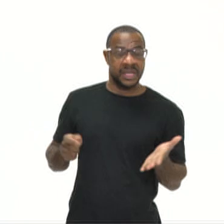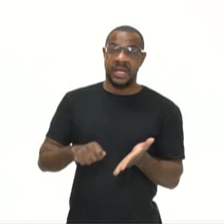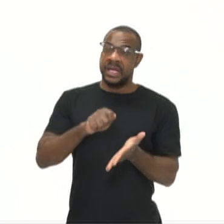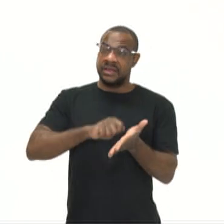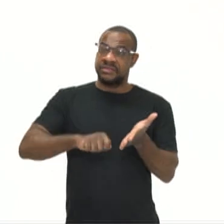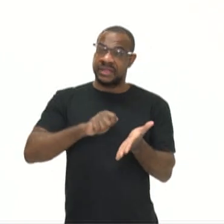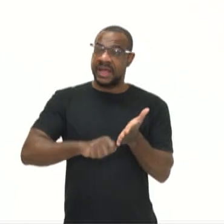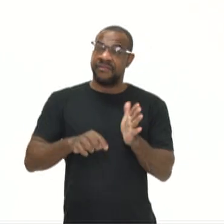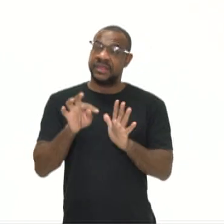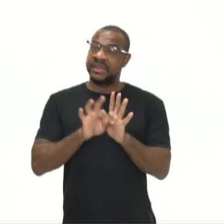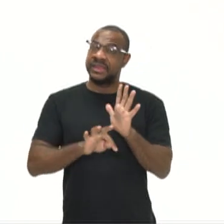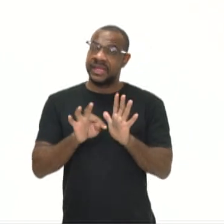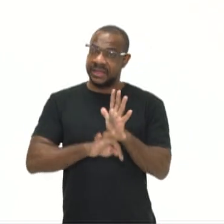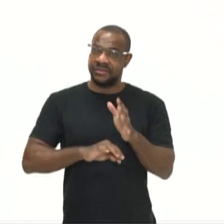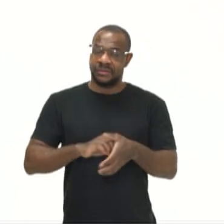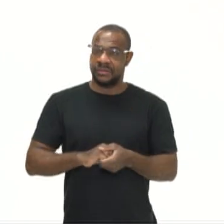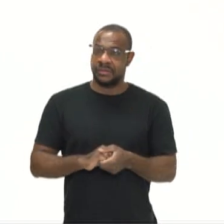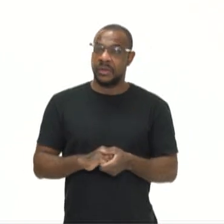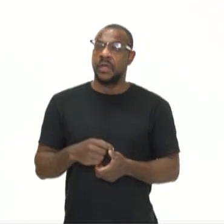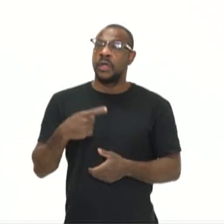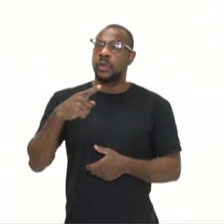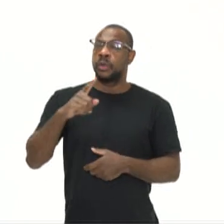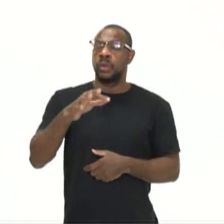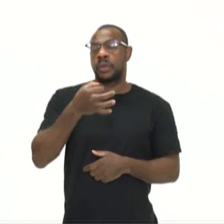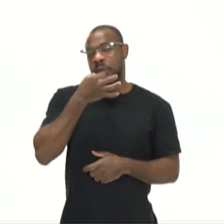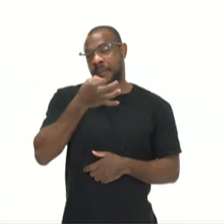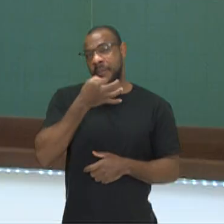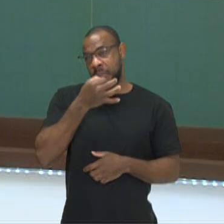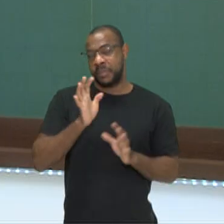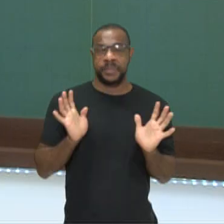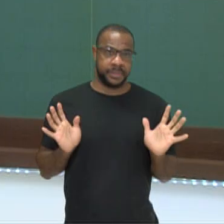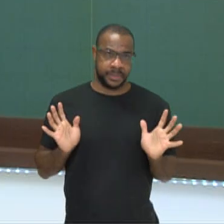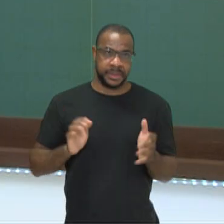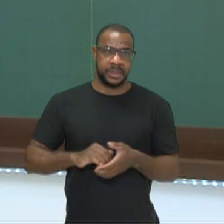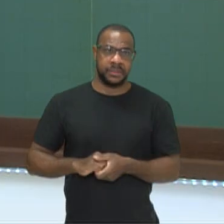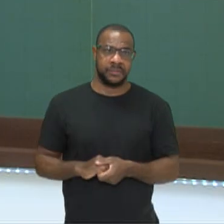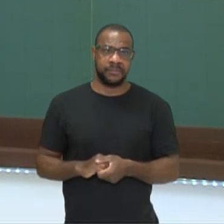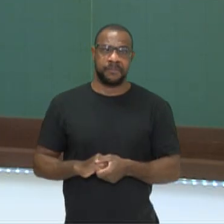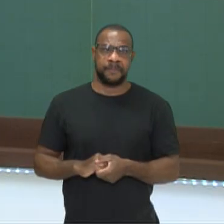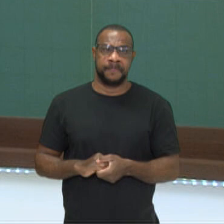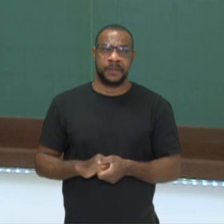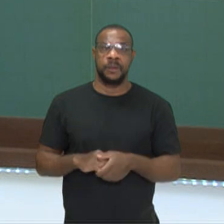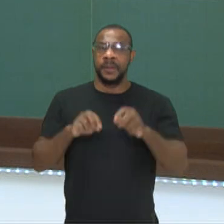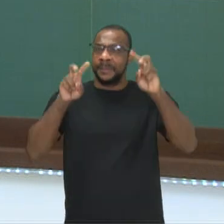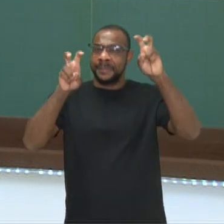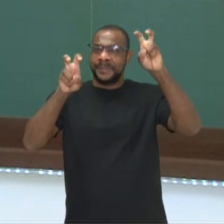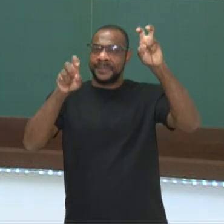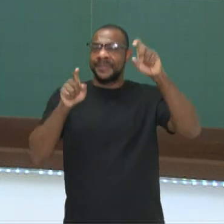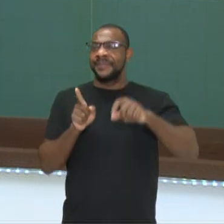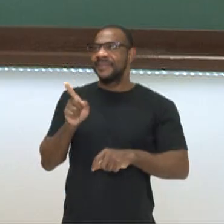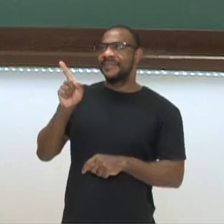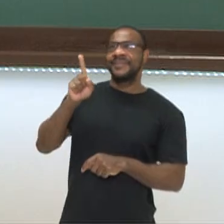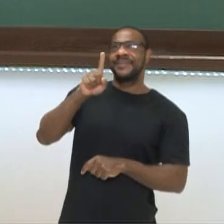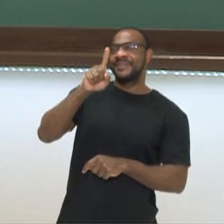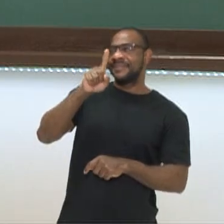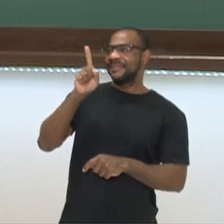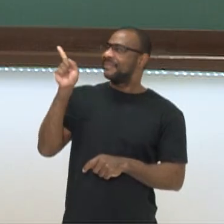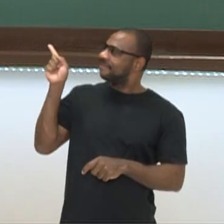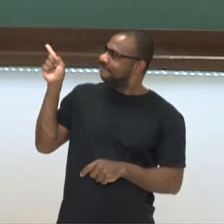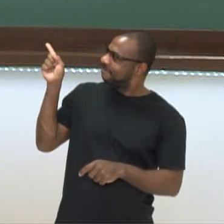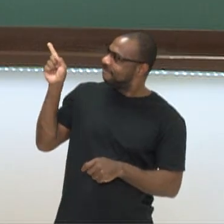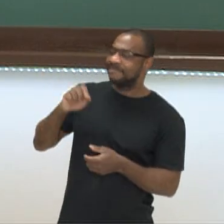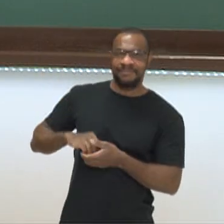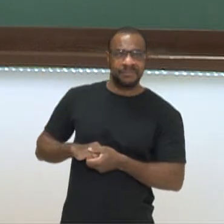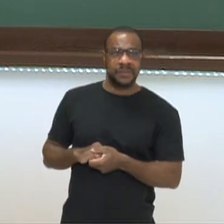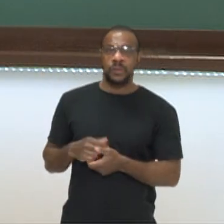texto argumentando sobre a sua posição sobre esta questão. Bom, aqui não tem muito certo